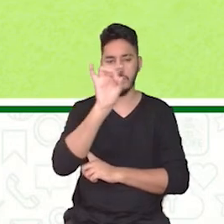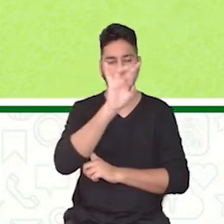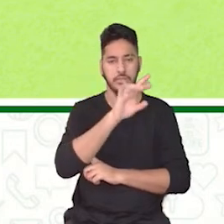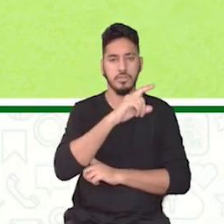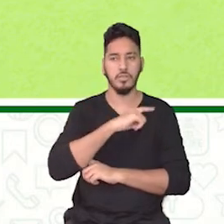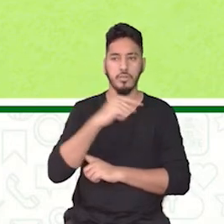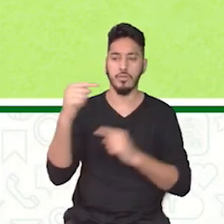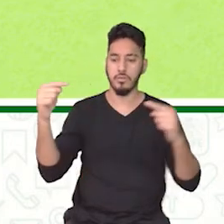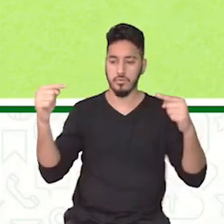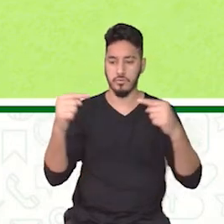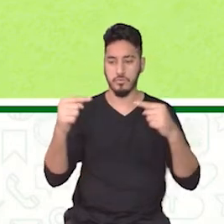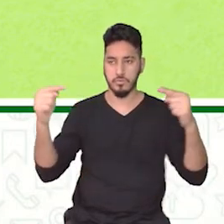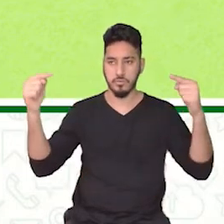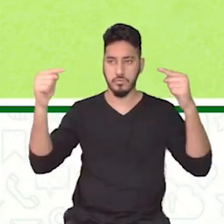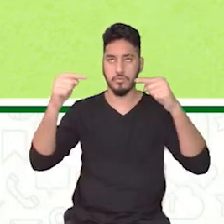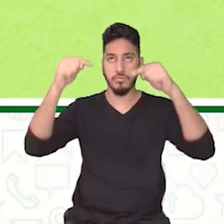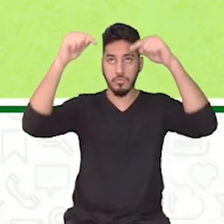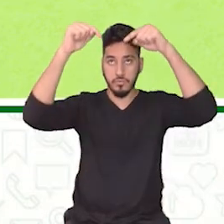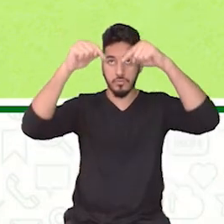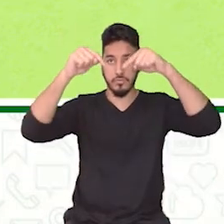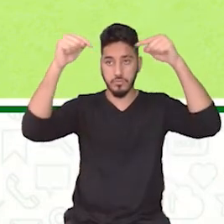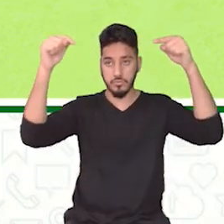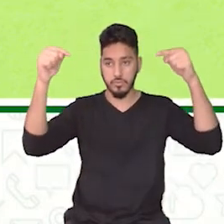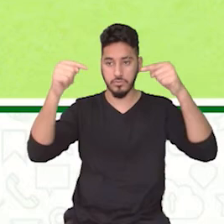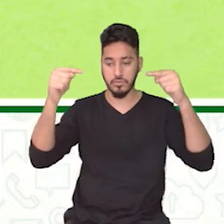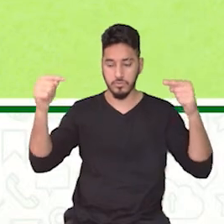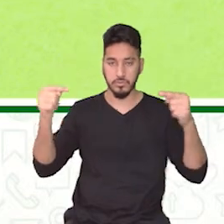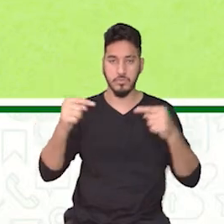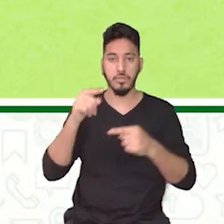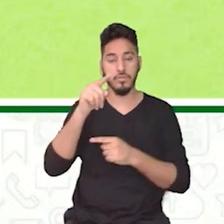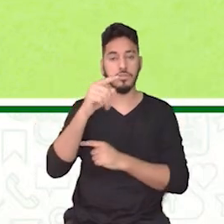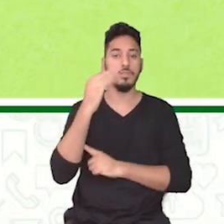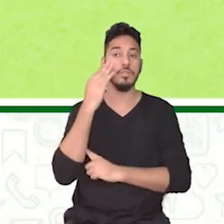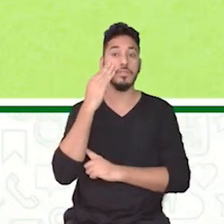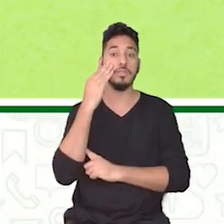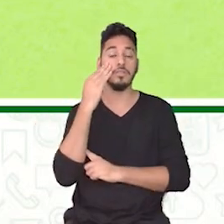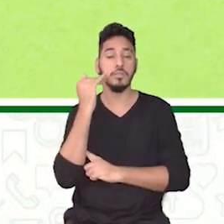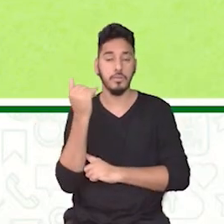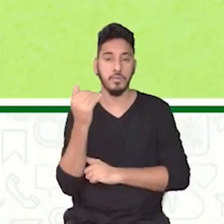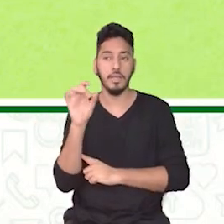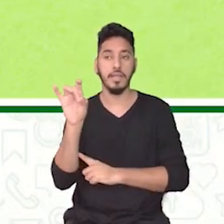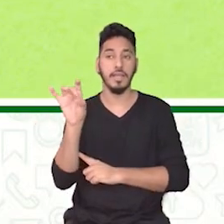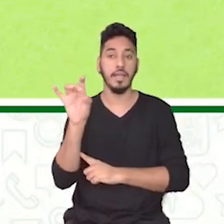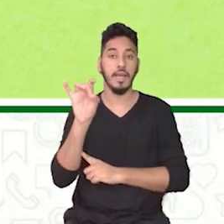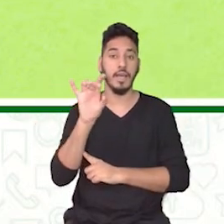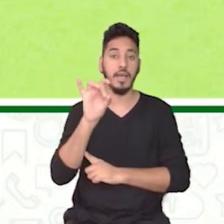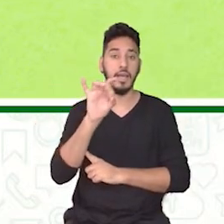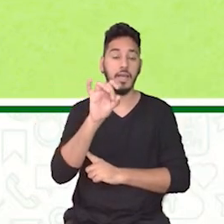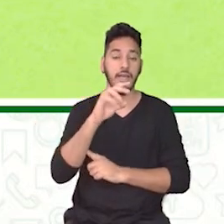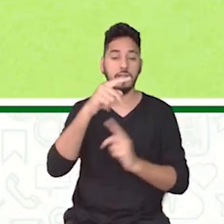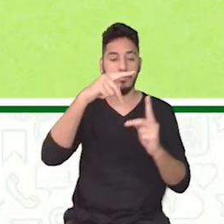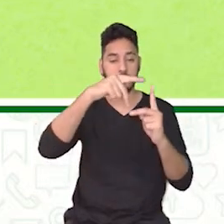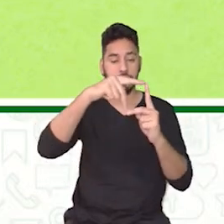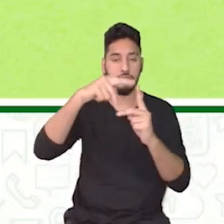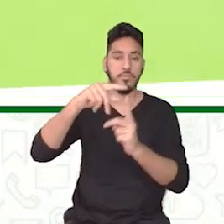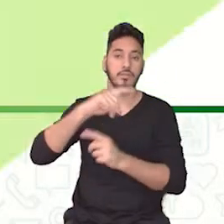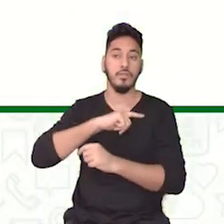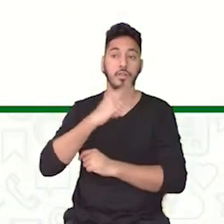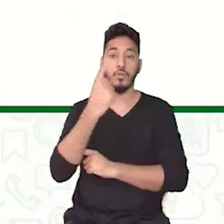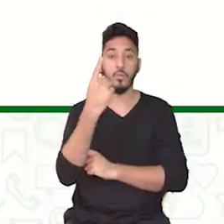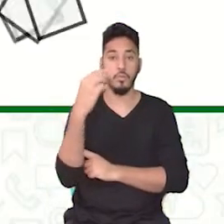uma setazinha, né? Para você saber que cada quadrinho tem 1